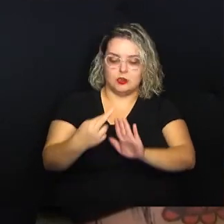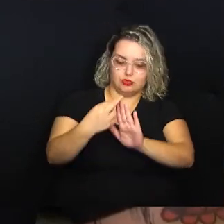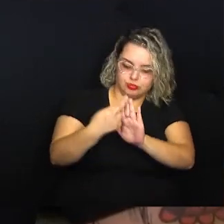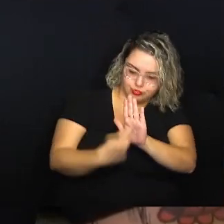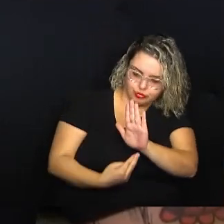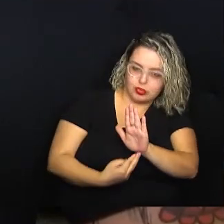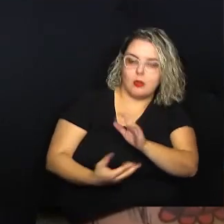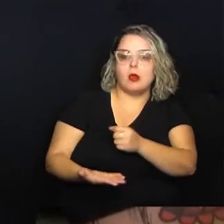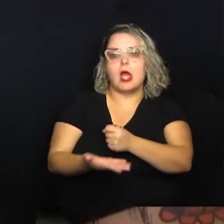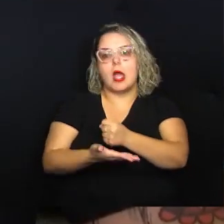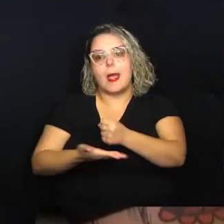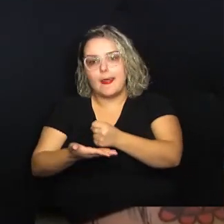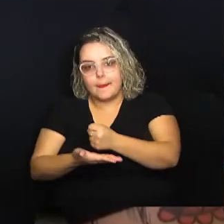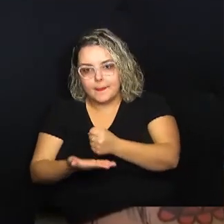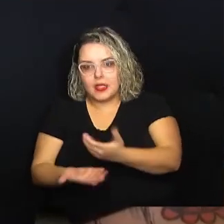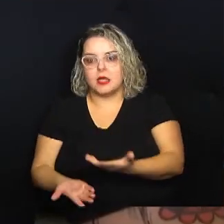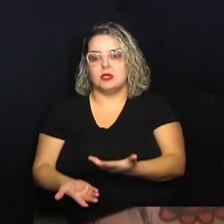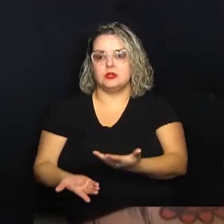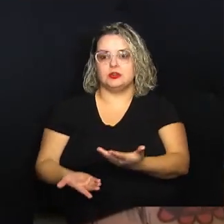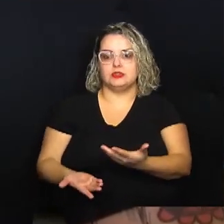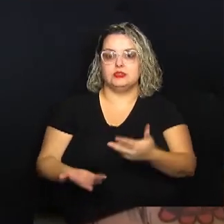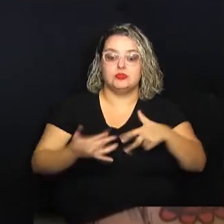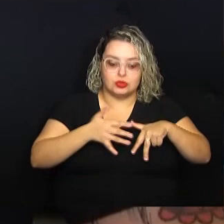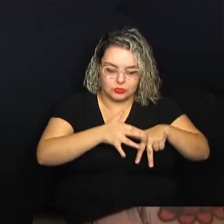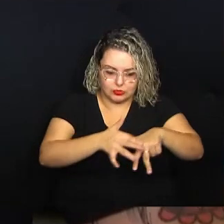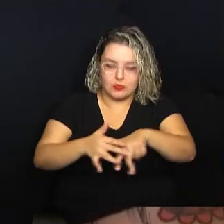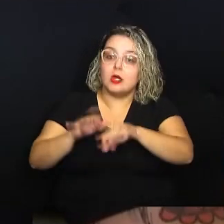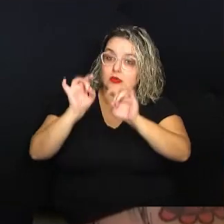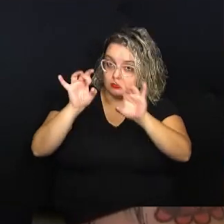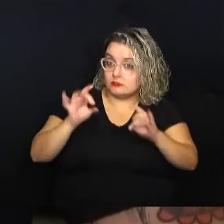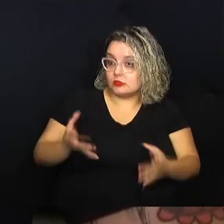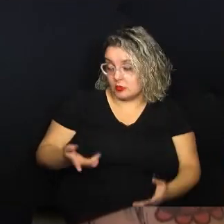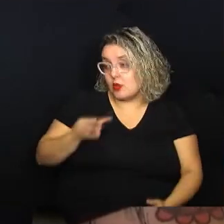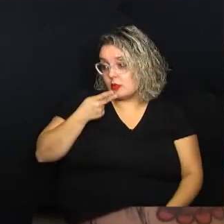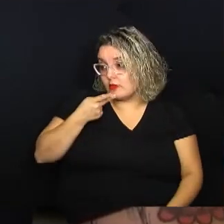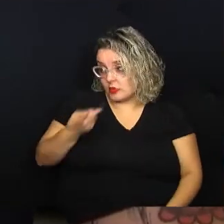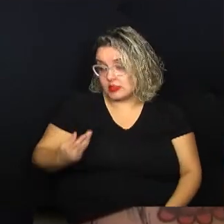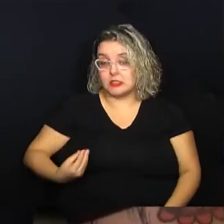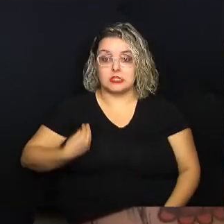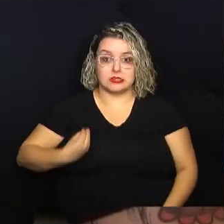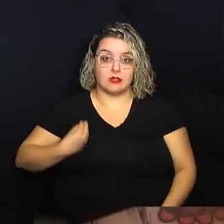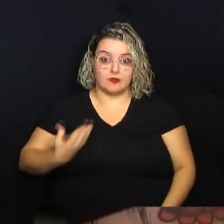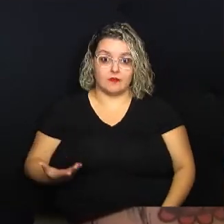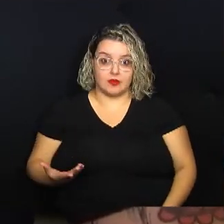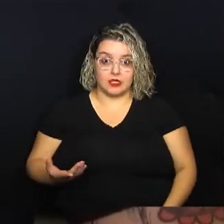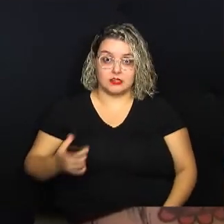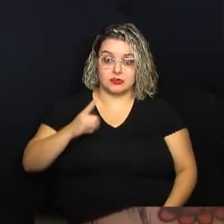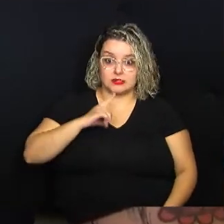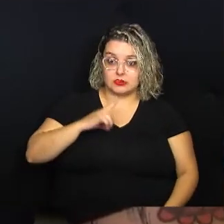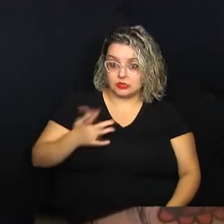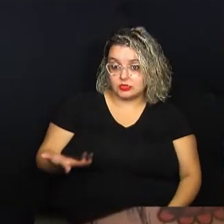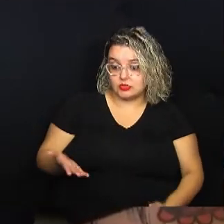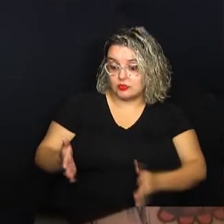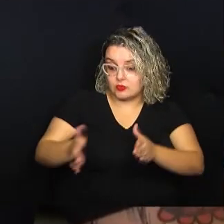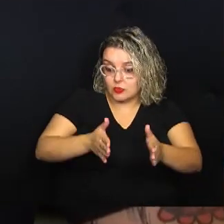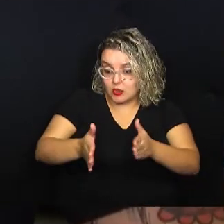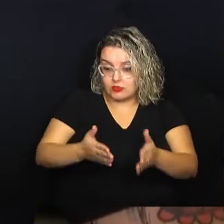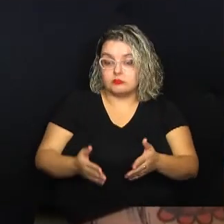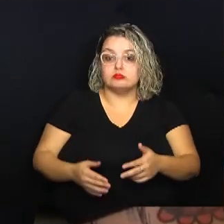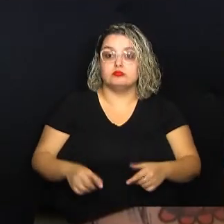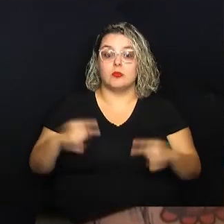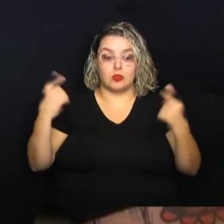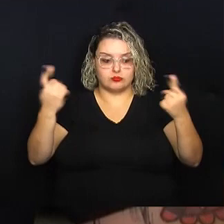não é baseado em nenhum paciente específico, mas sim, como você comentou, nessa vivência que eu tive durante o meu tempo no ambulatório